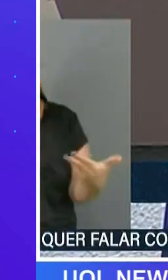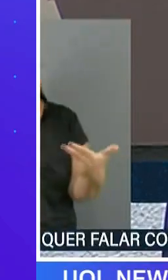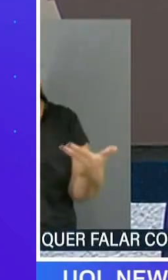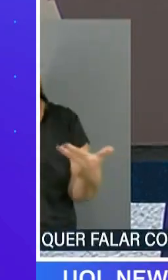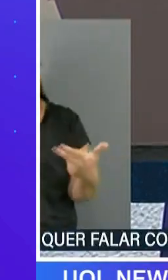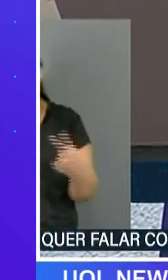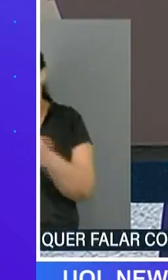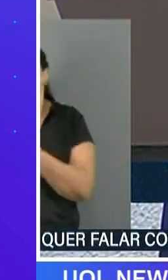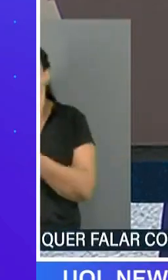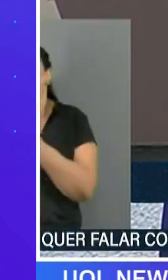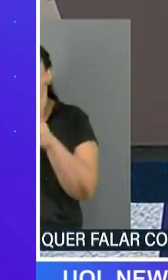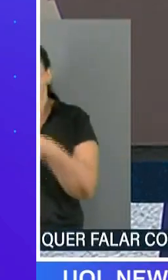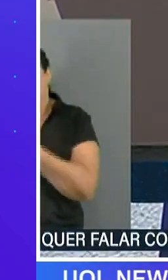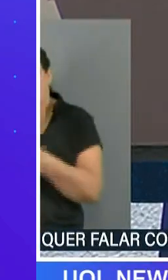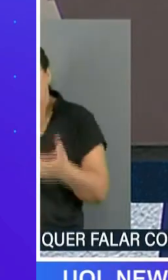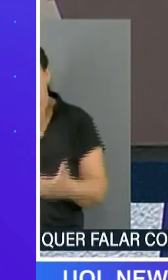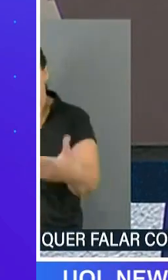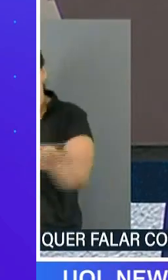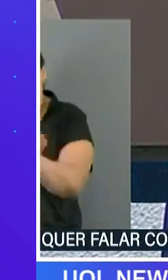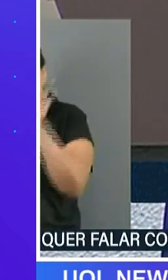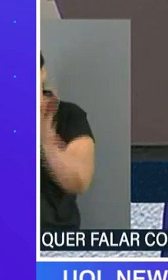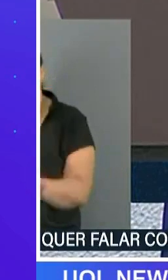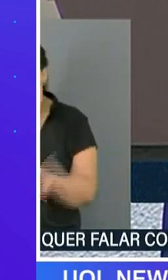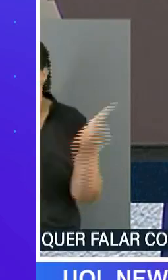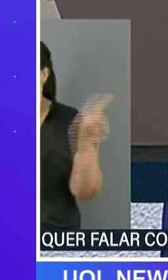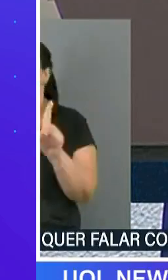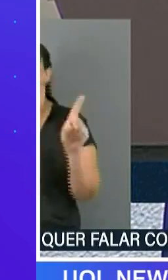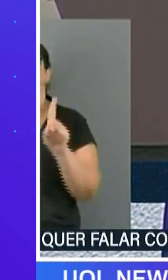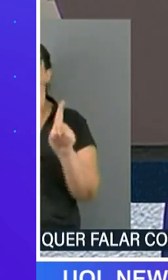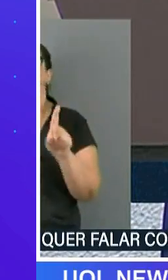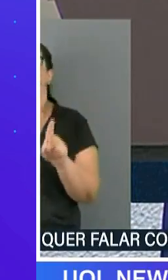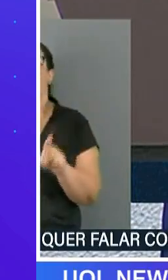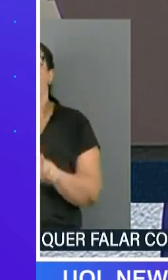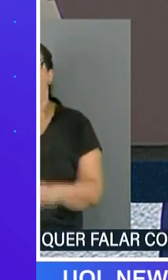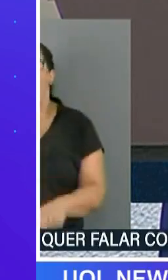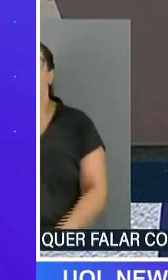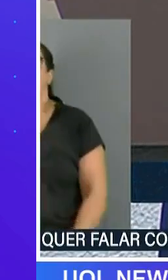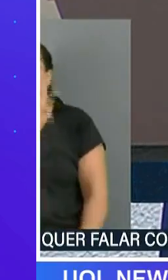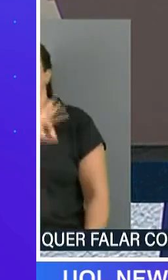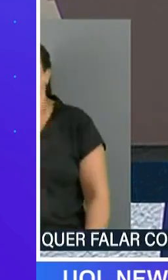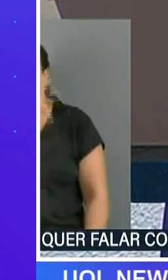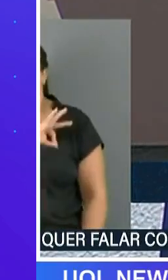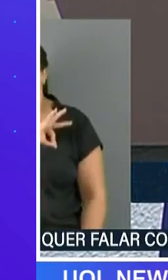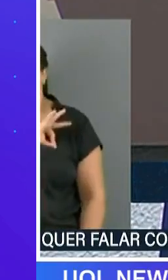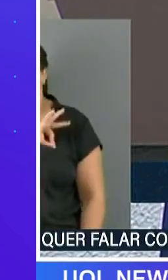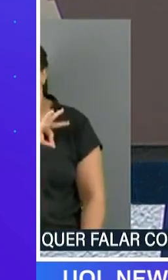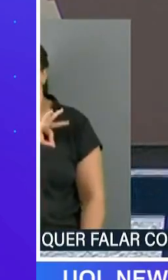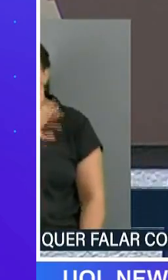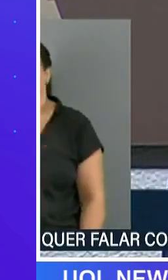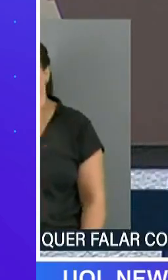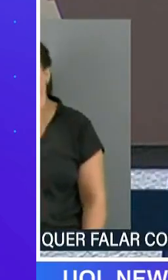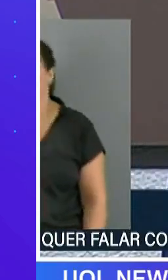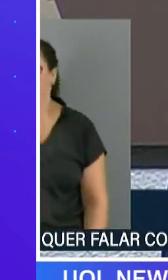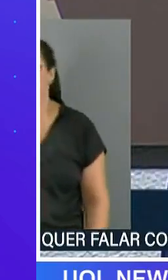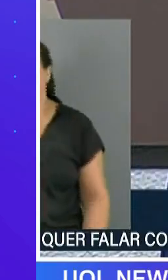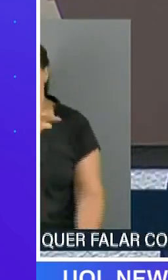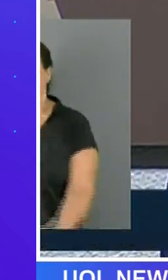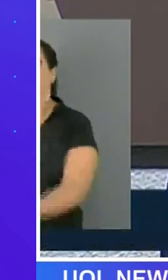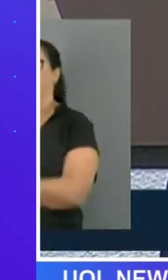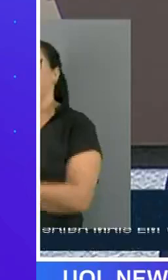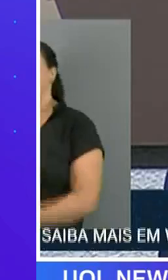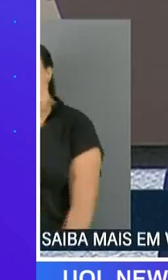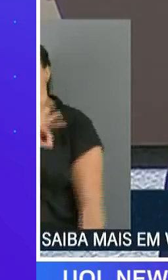recorrente dos parlamentares em relação ao supremo no sentido de que o Supremo derruba tudo que o congresso